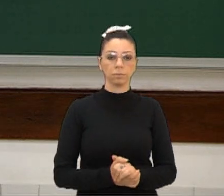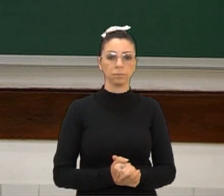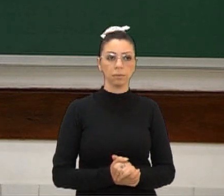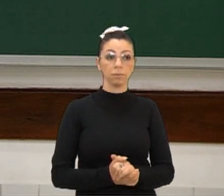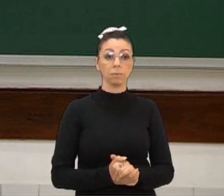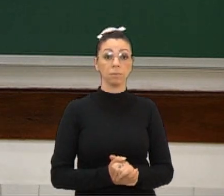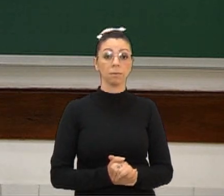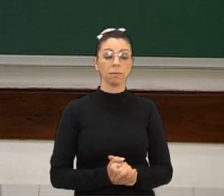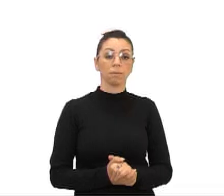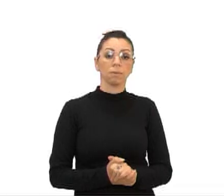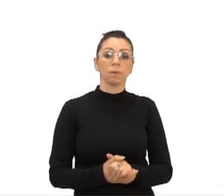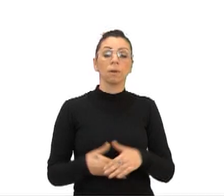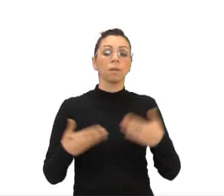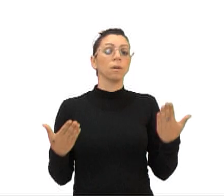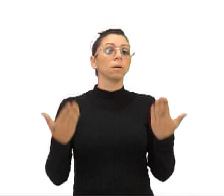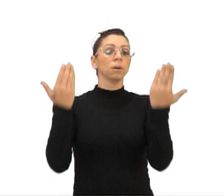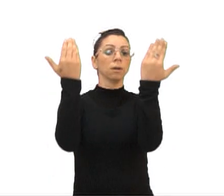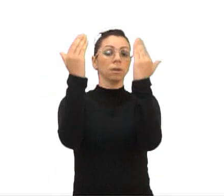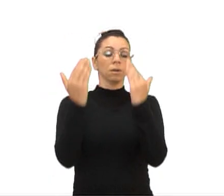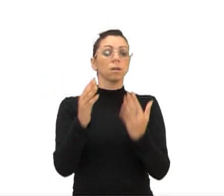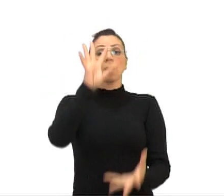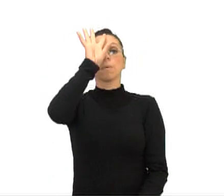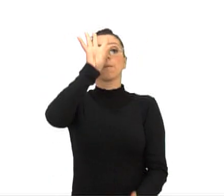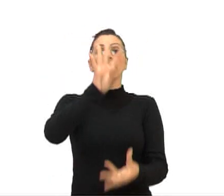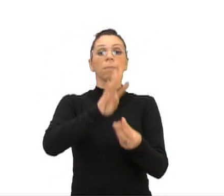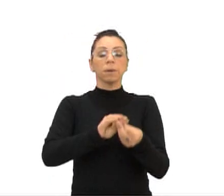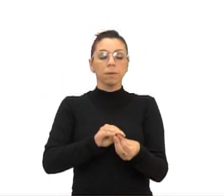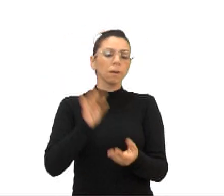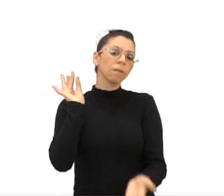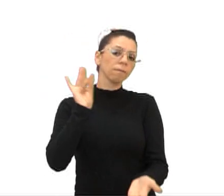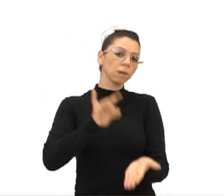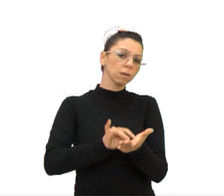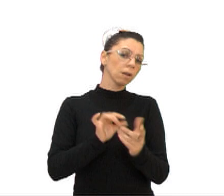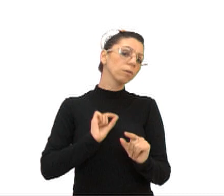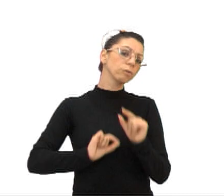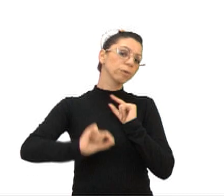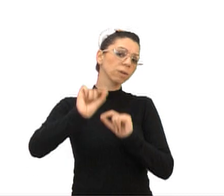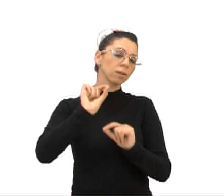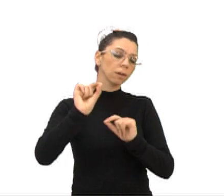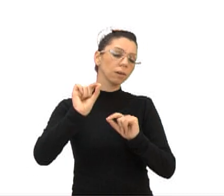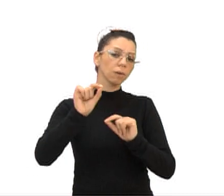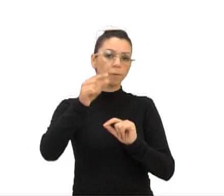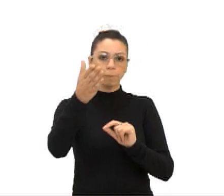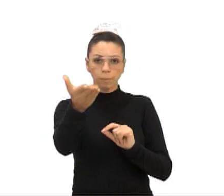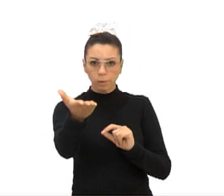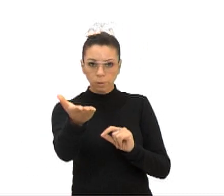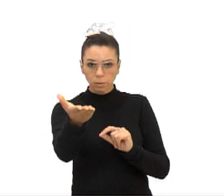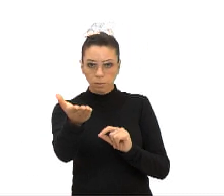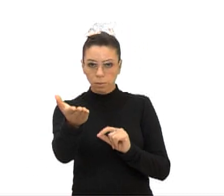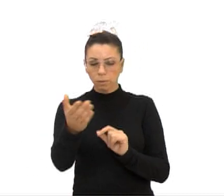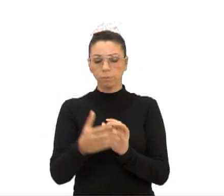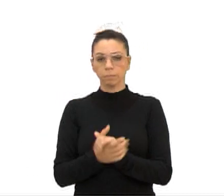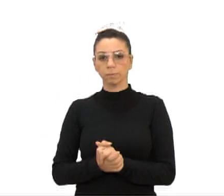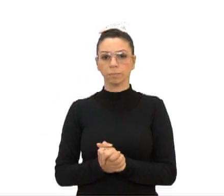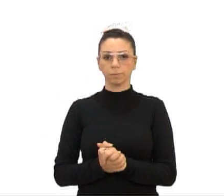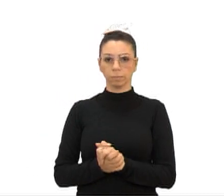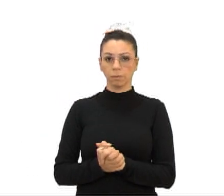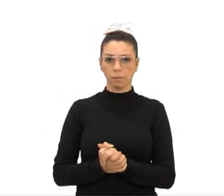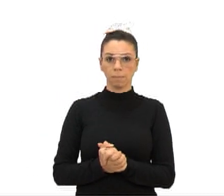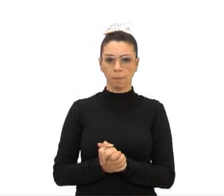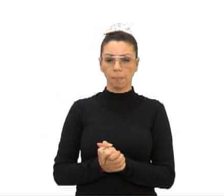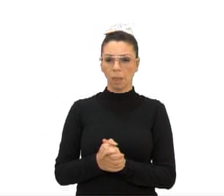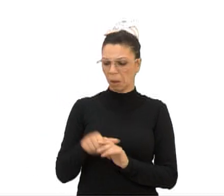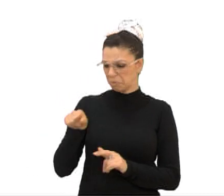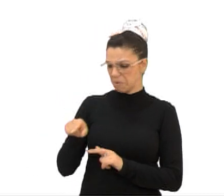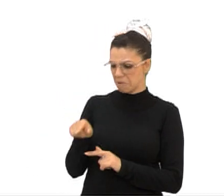gente verificar se nós entendemos bem isso, olha só. Enquanto você fica lendo esse livro